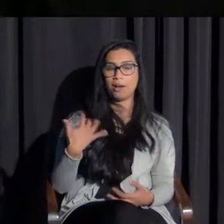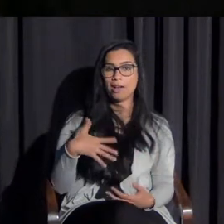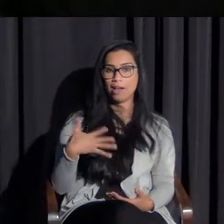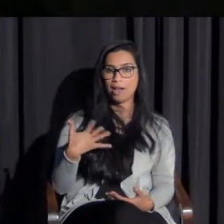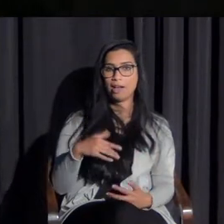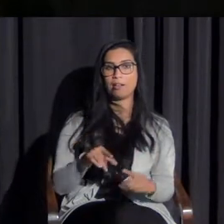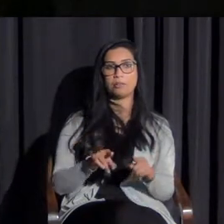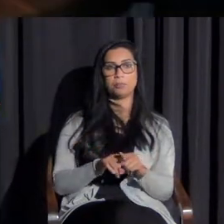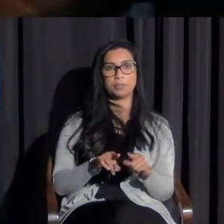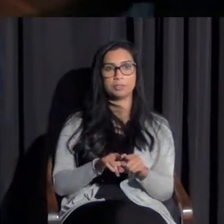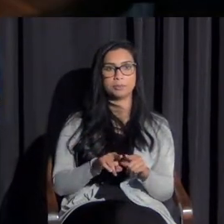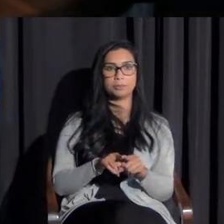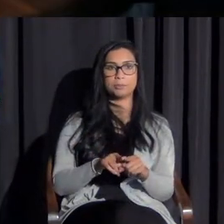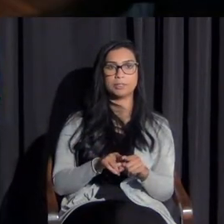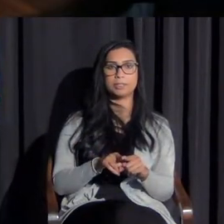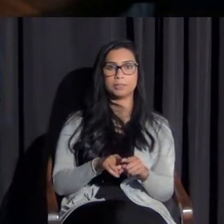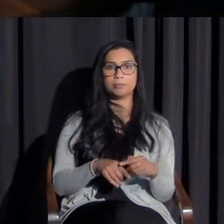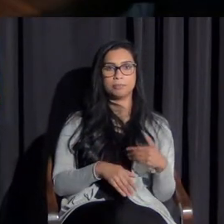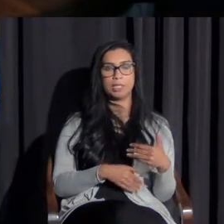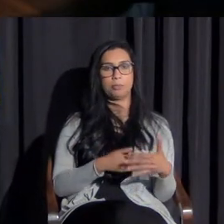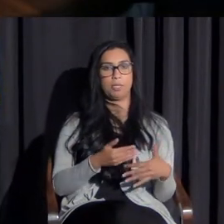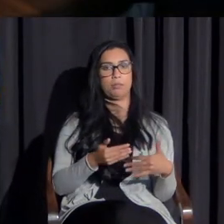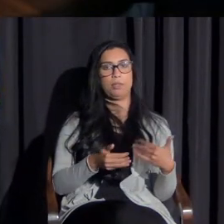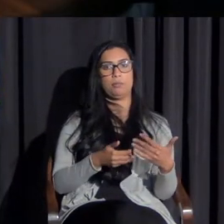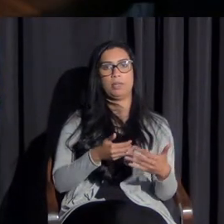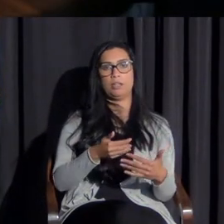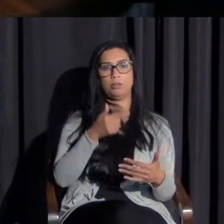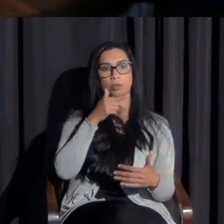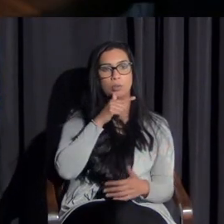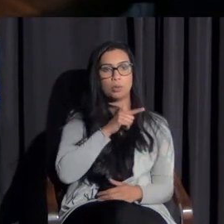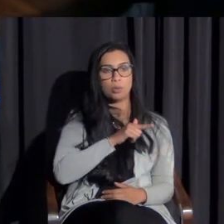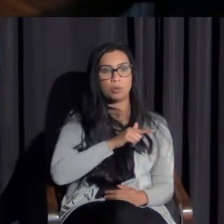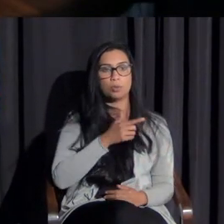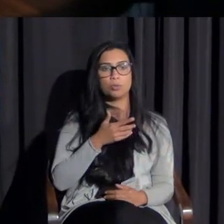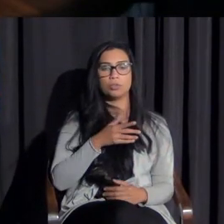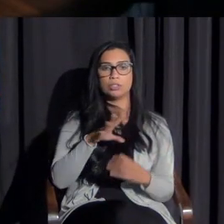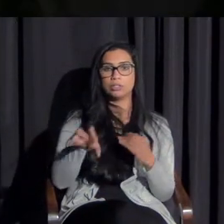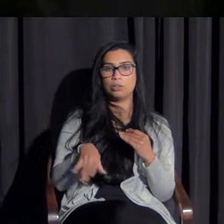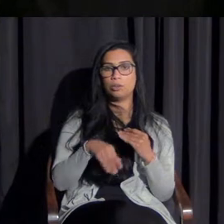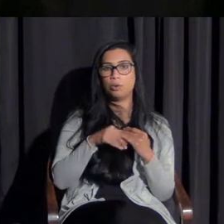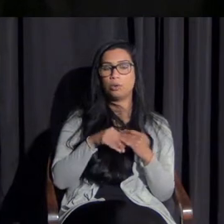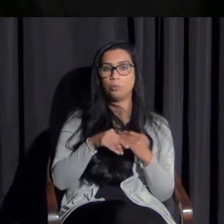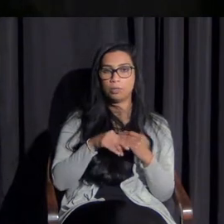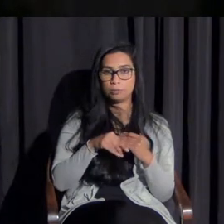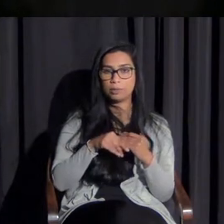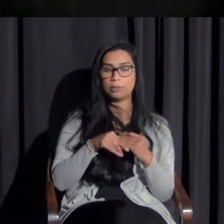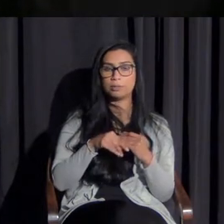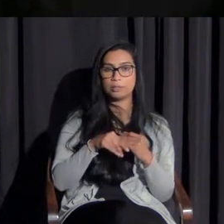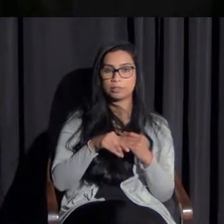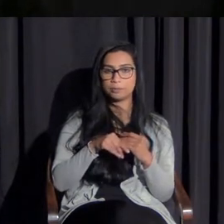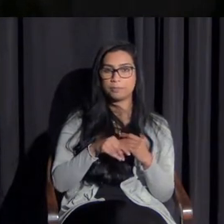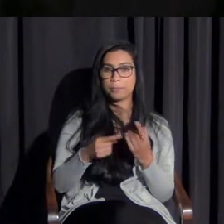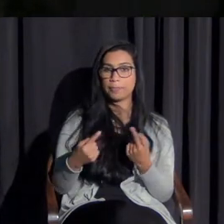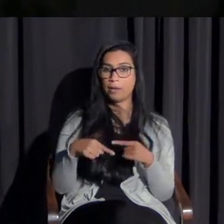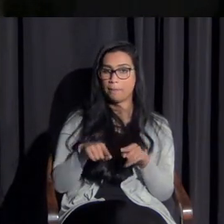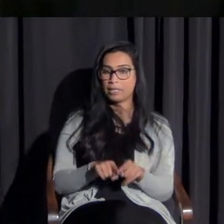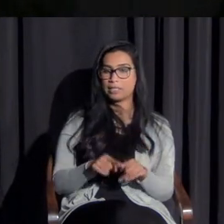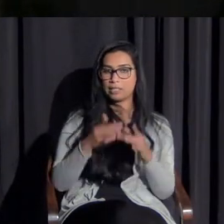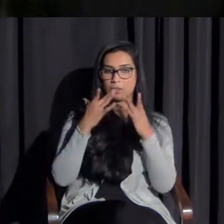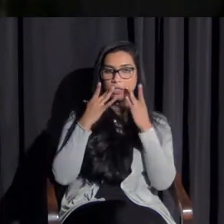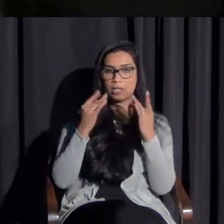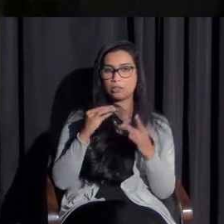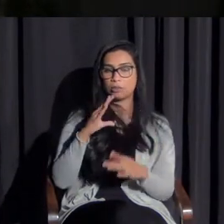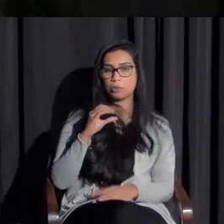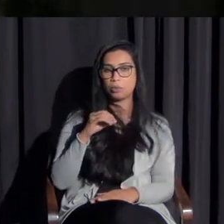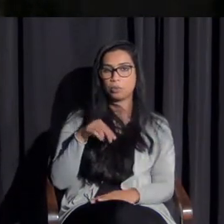sido também um percurso implantar o programa de iniciação artística ali, junto à Ocupação Mauá, em parceria com o Teatro de Container. Então, eu